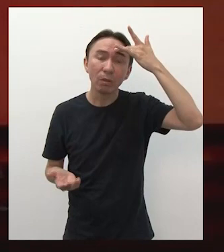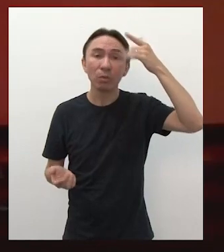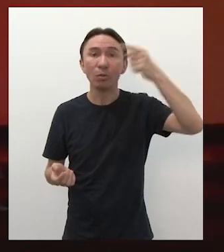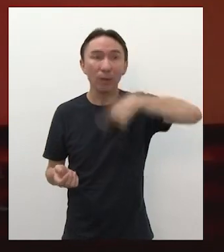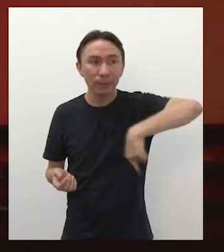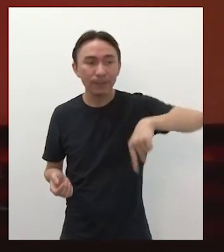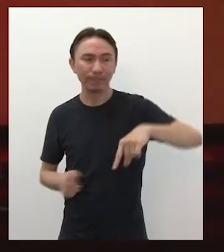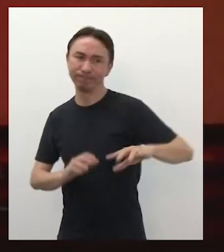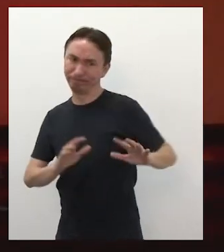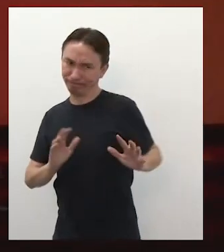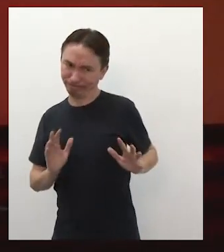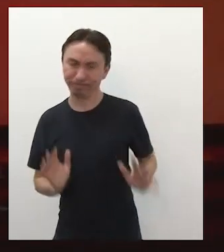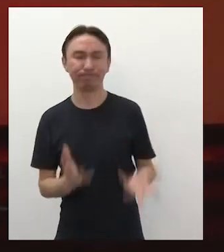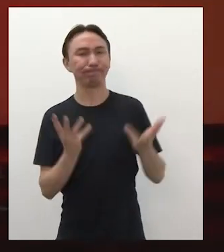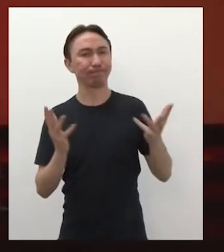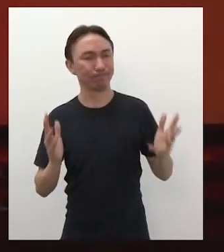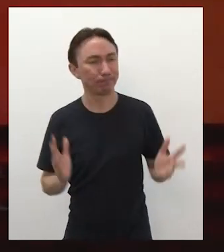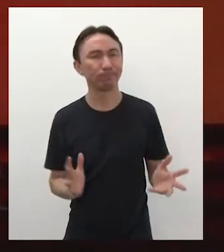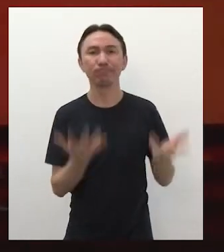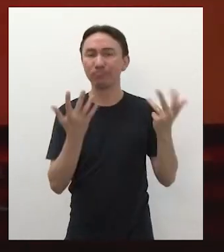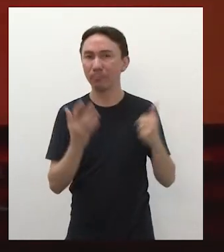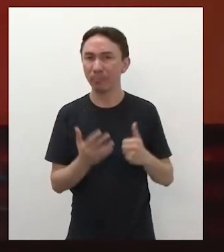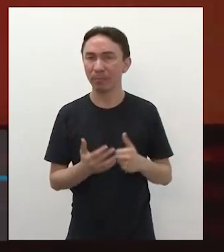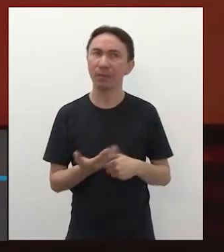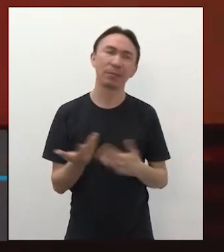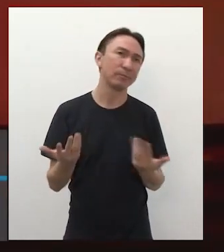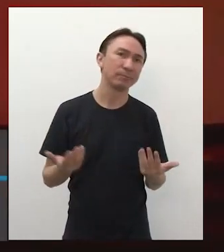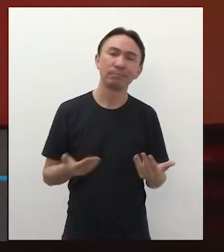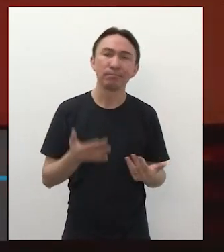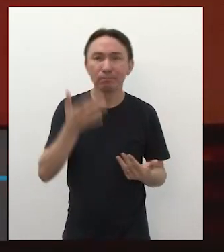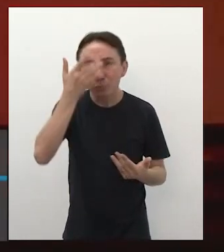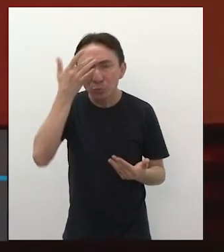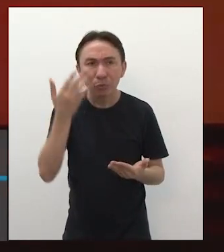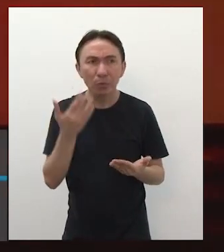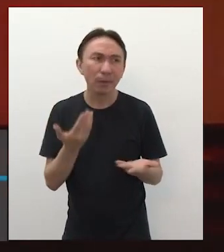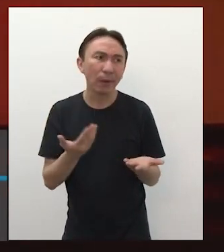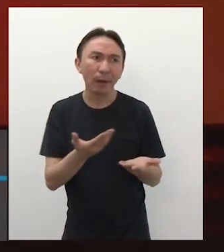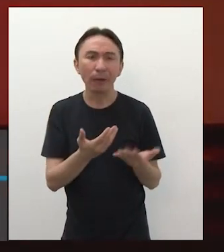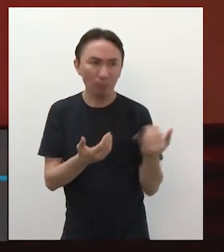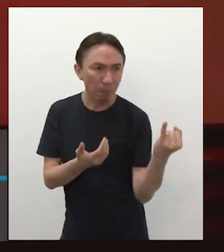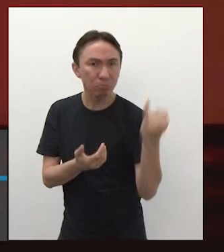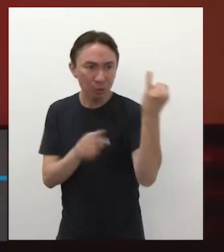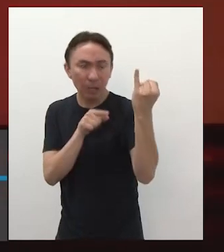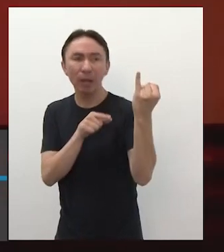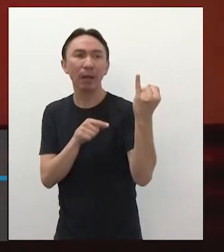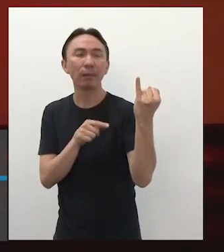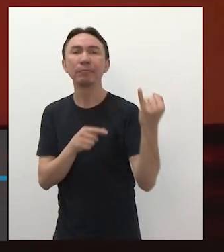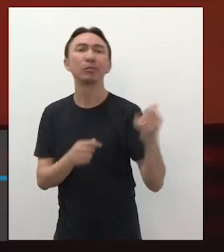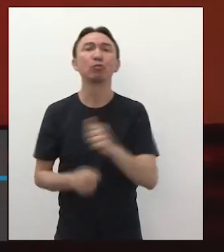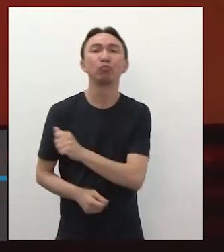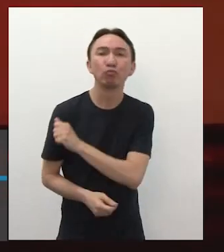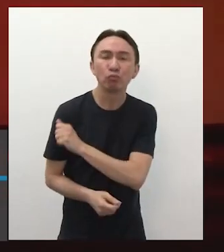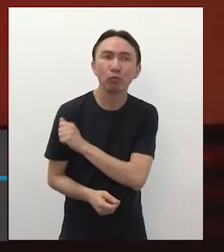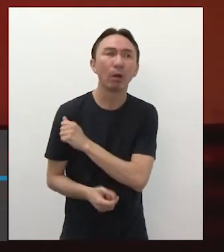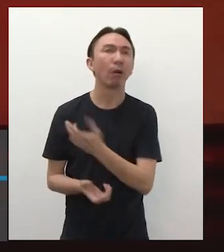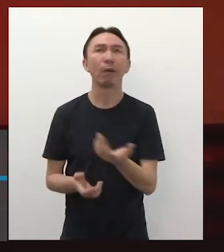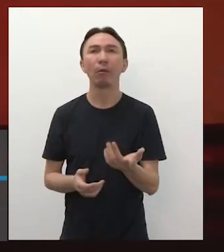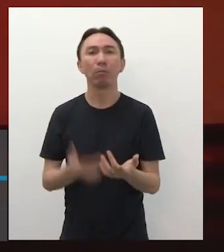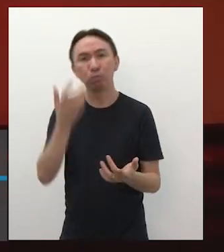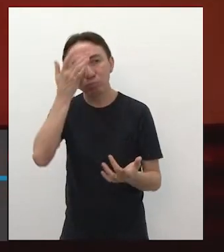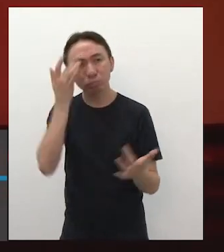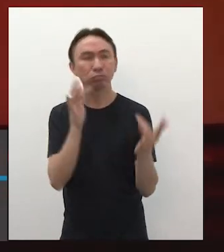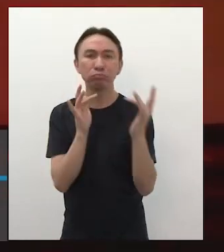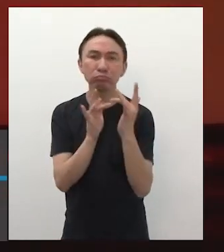nós? Né? Que sejam os nossos estudantes, com aqueles que a gente tem contato, com pessoas que são caras para nós no ambiente